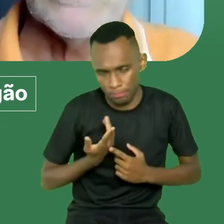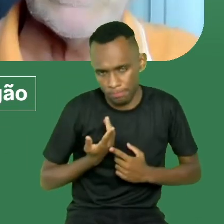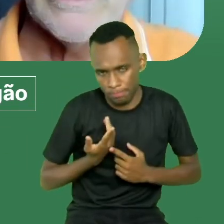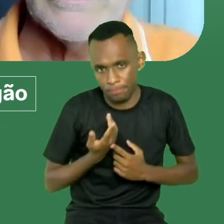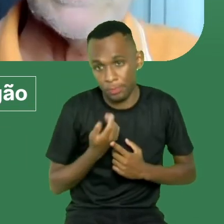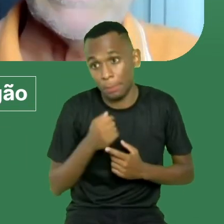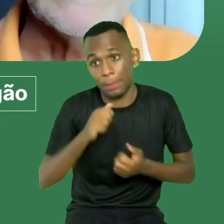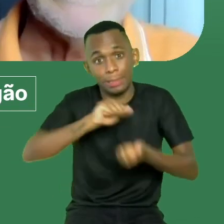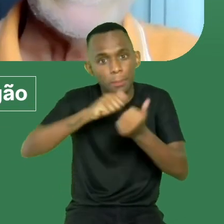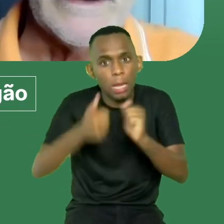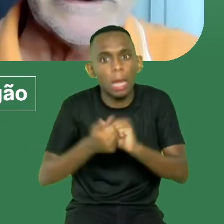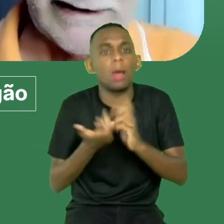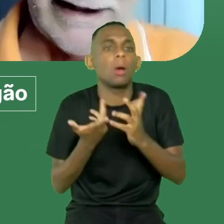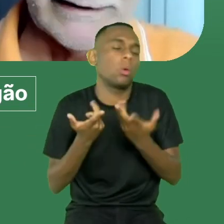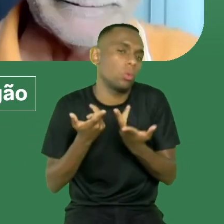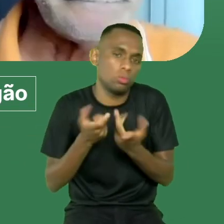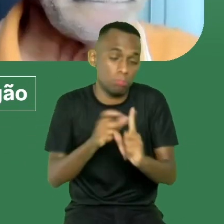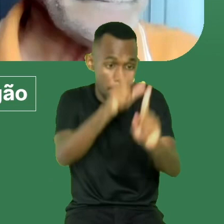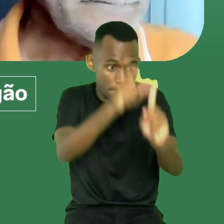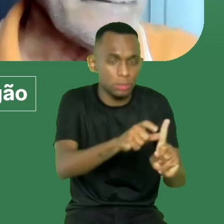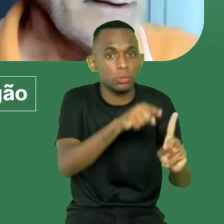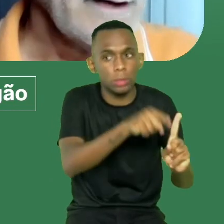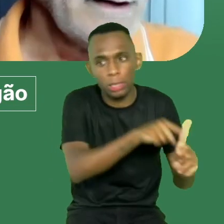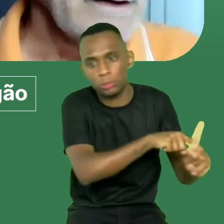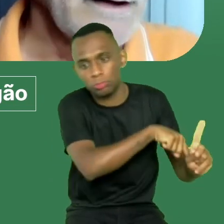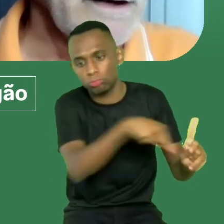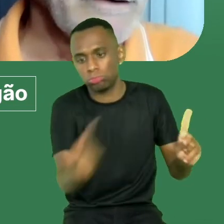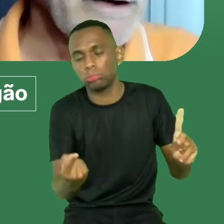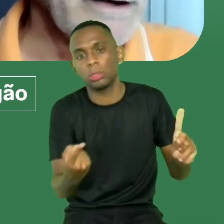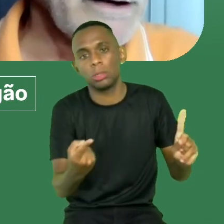um personagem em cena,